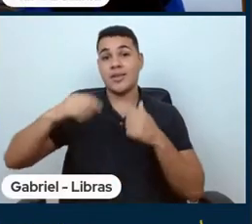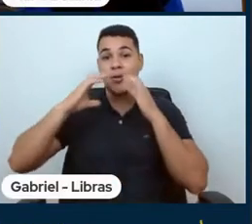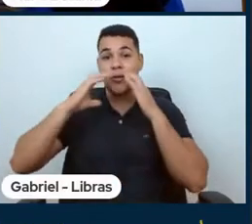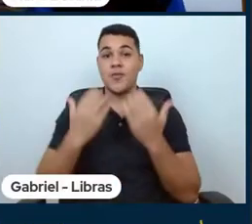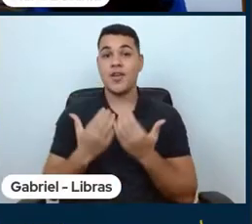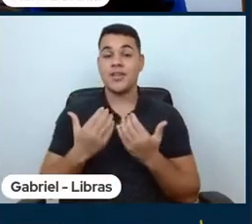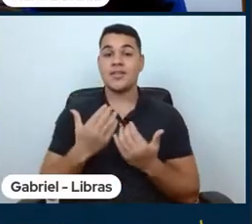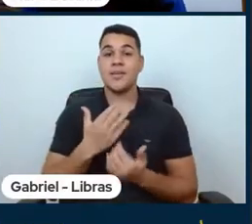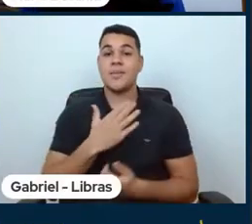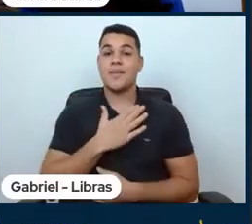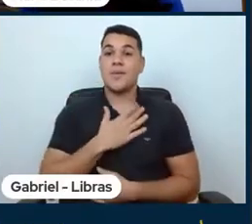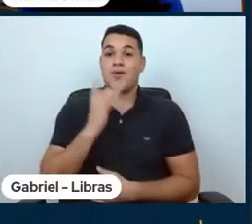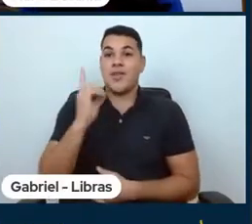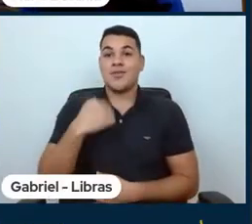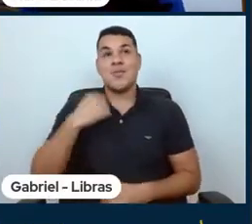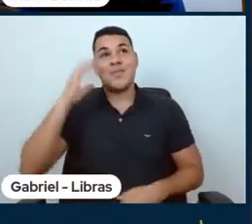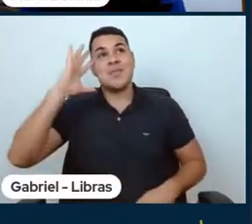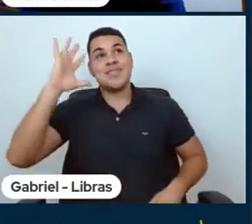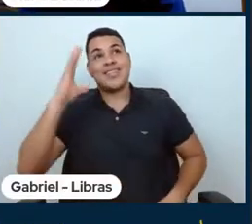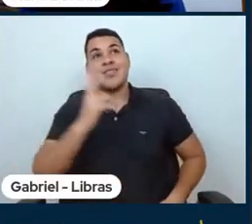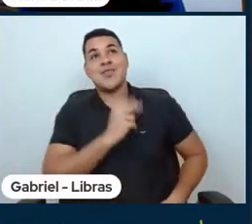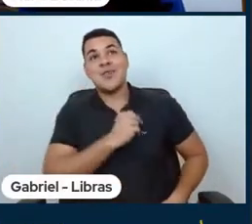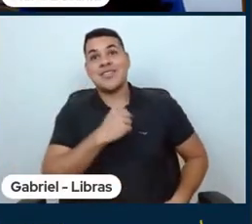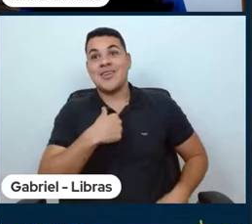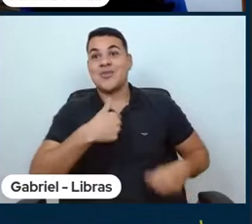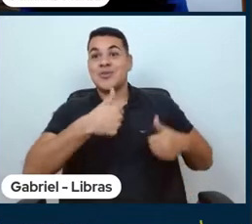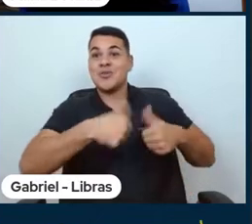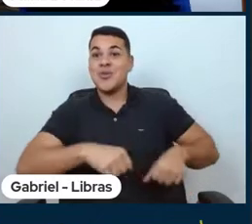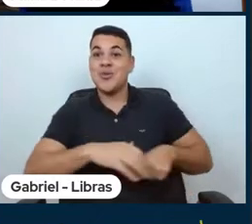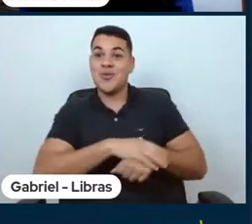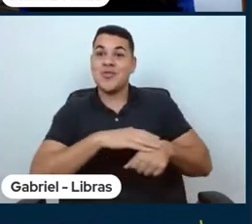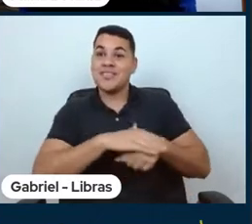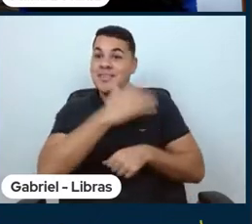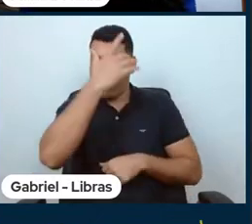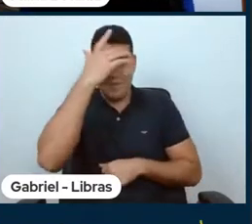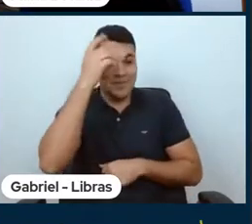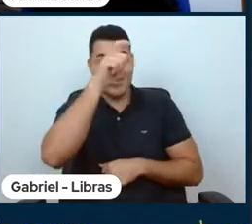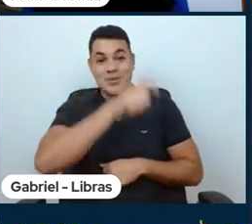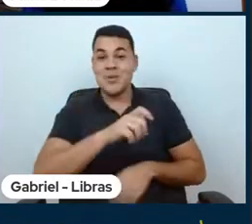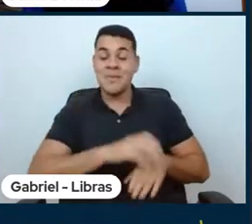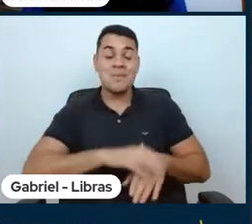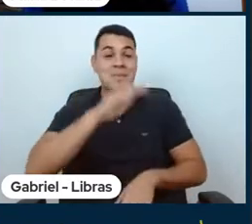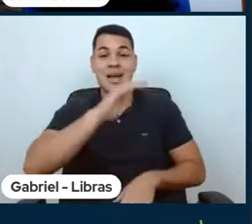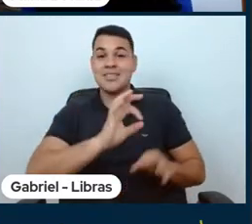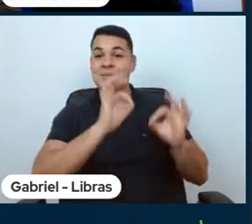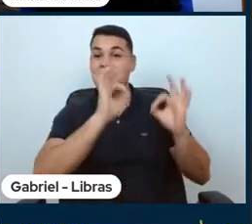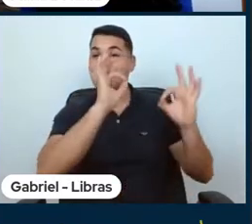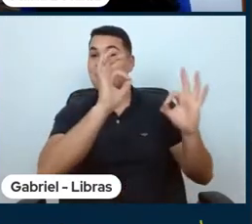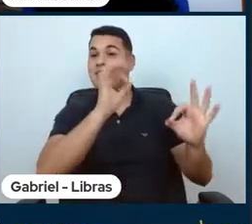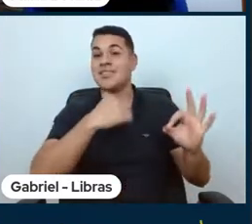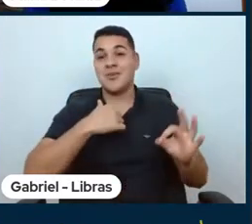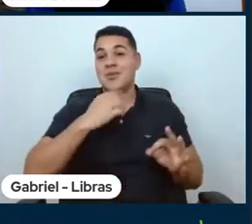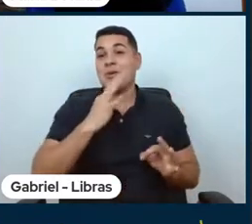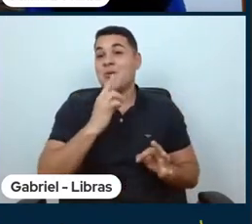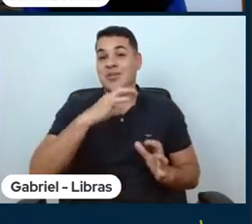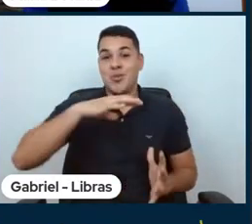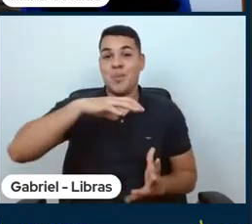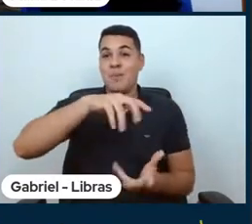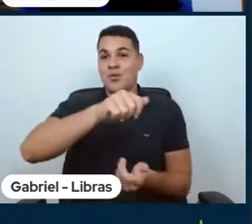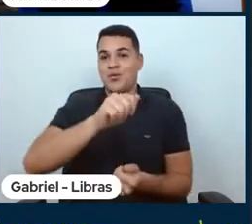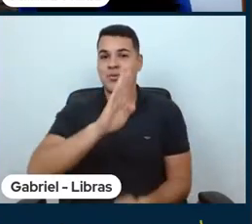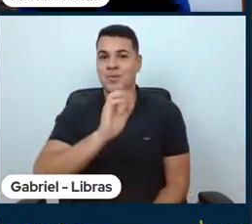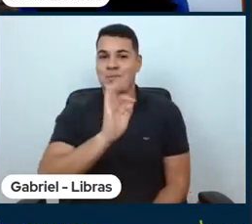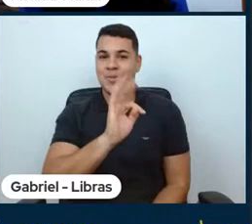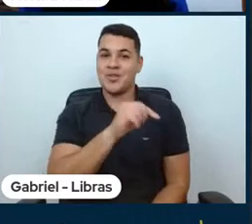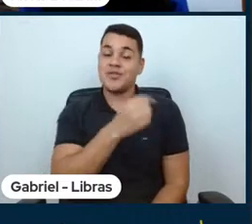Deus, eu tô falando com a pessoa mais importante, eu nem sei, tipo, nem sei o que é esse mundo de bots". Então, e foi muito